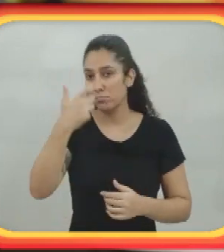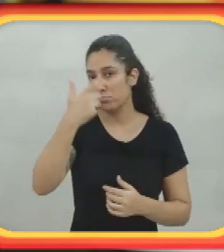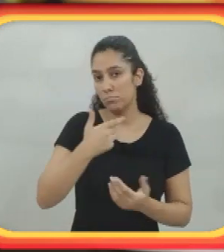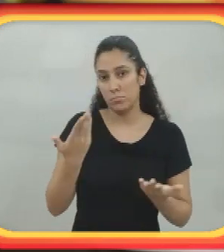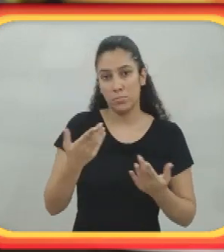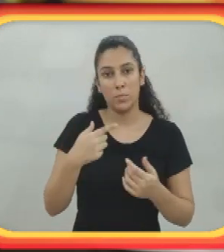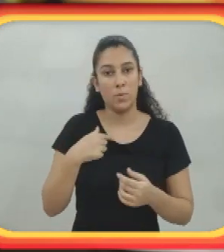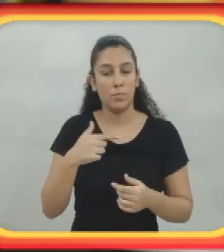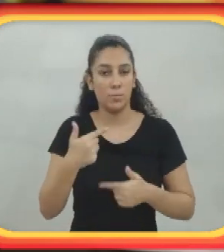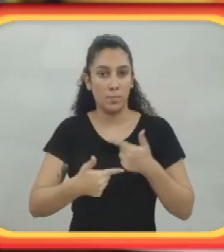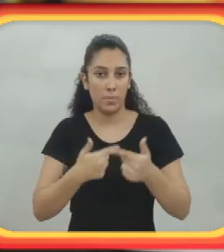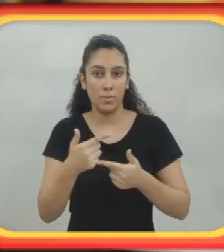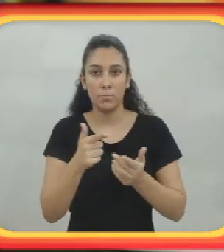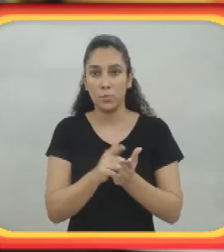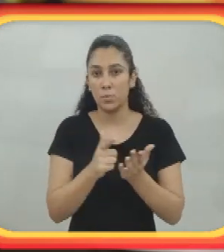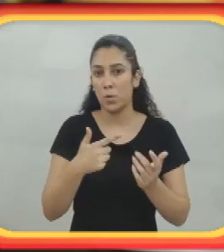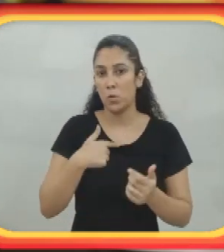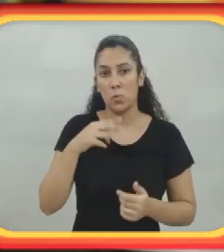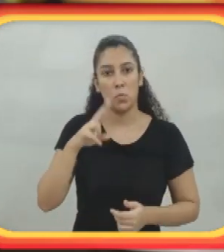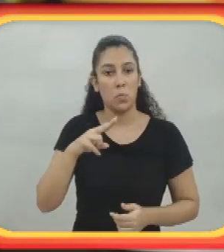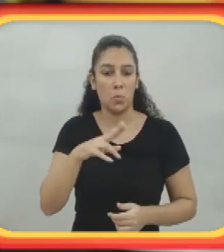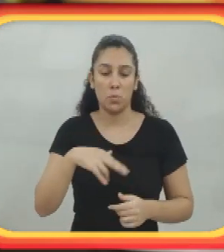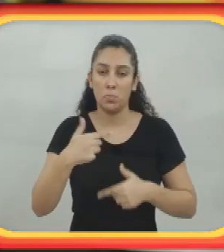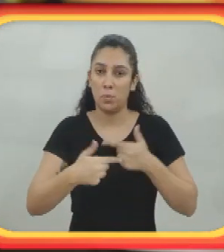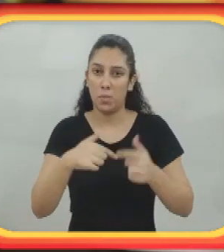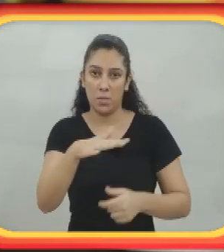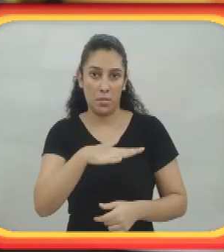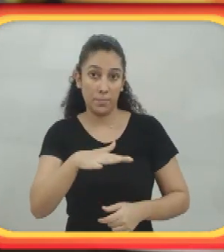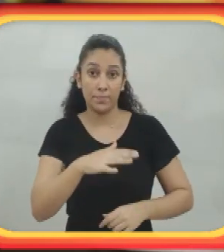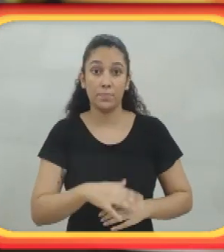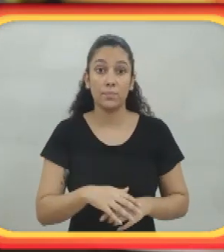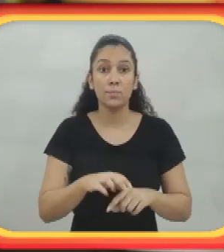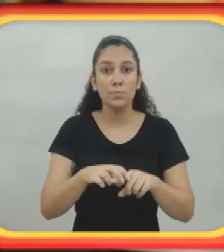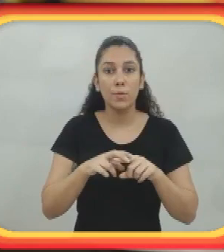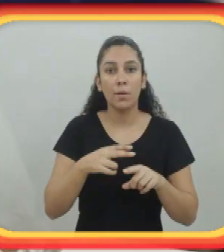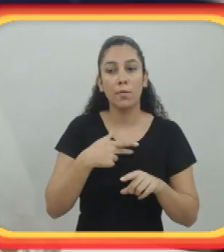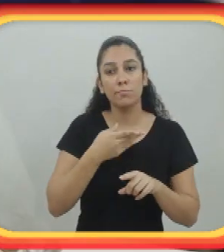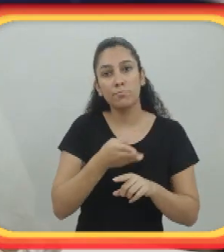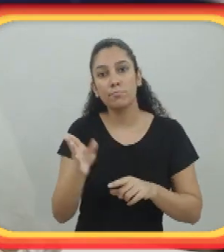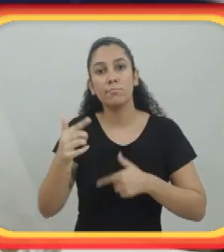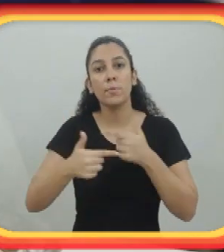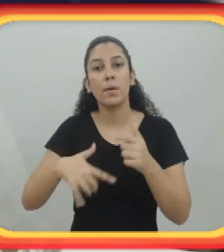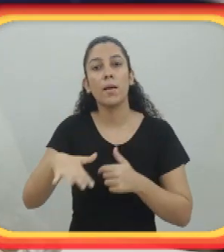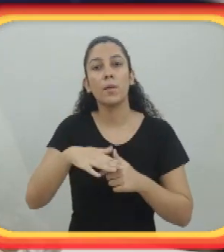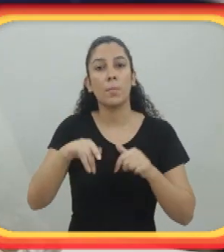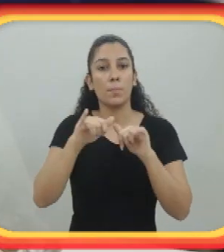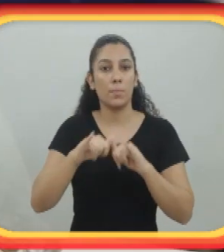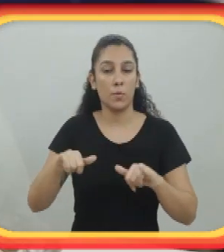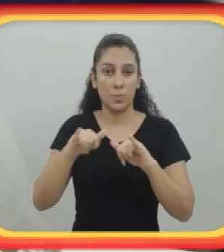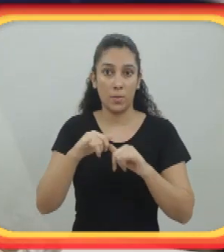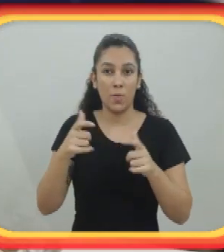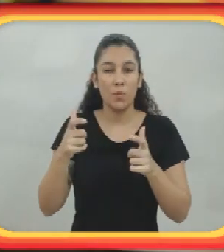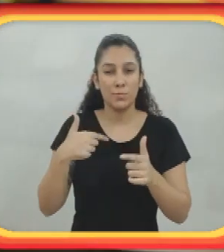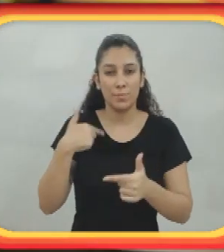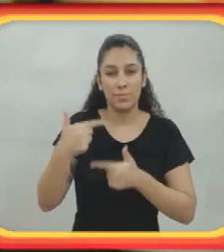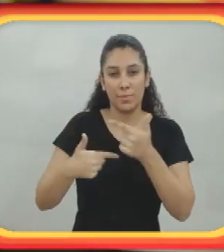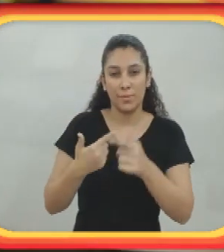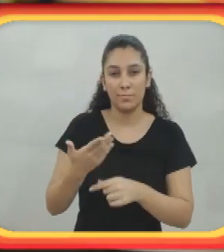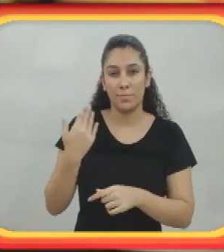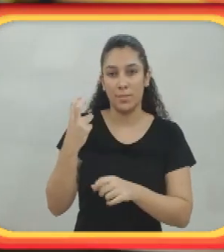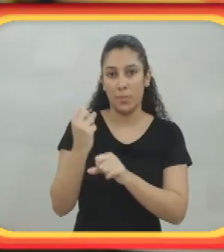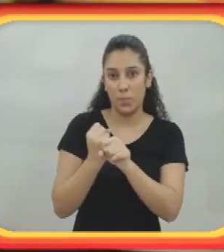tenho 34 anos, sou jornalista de formação e sou